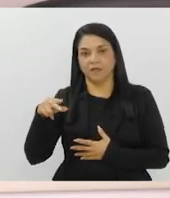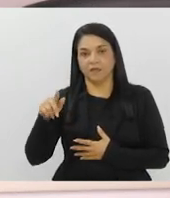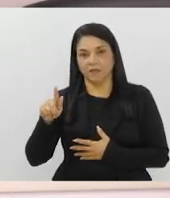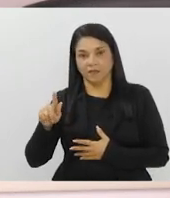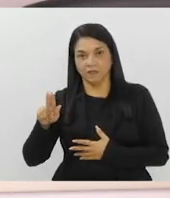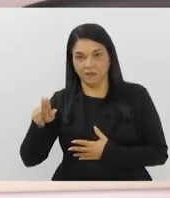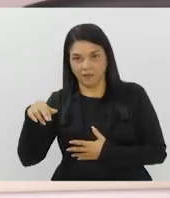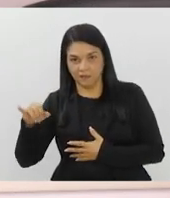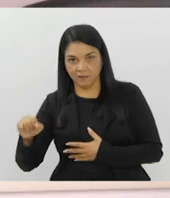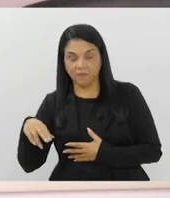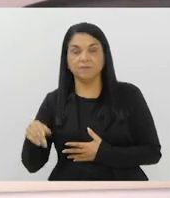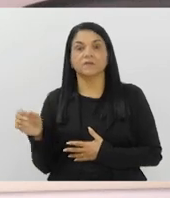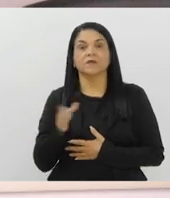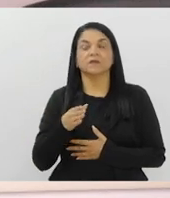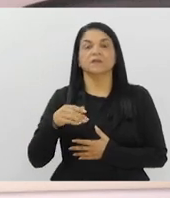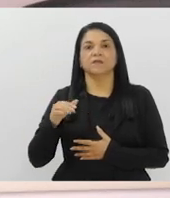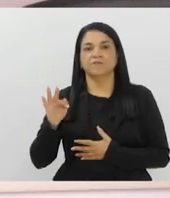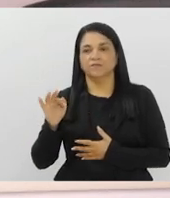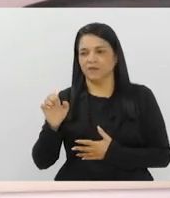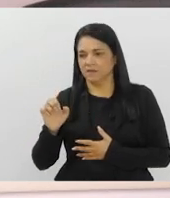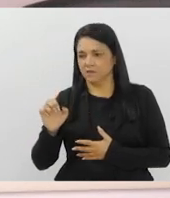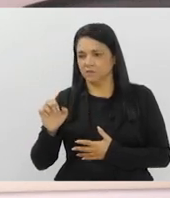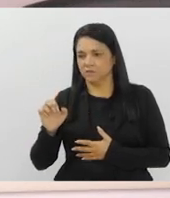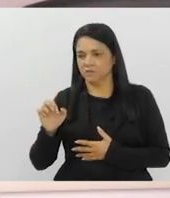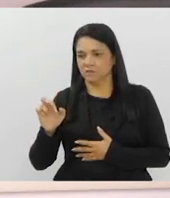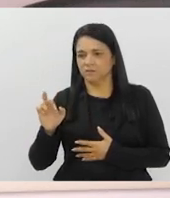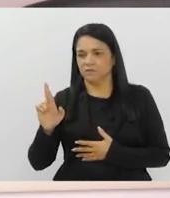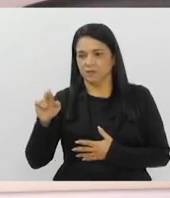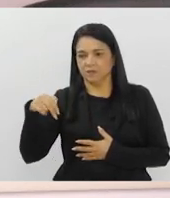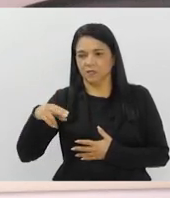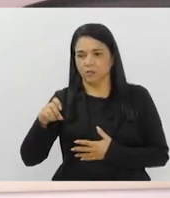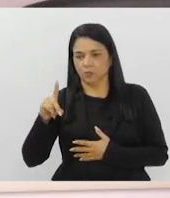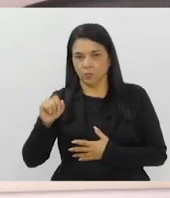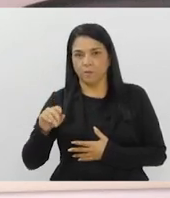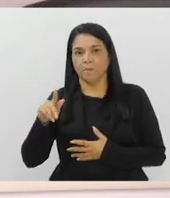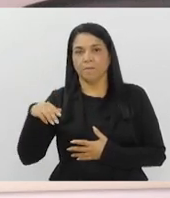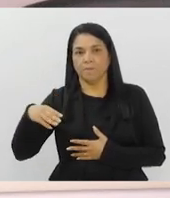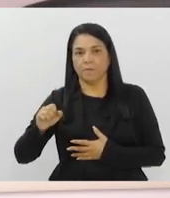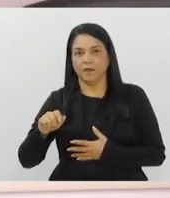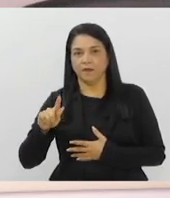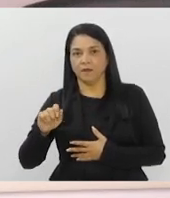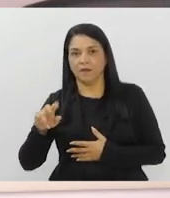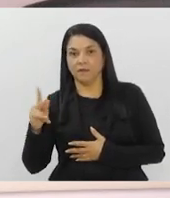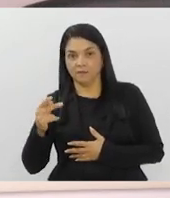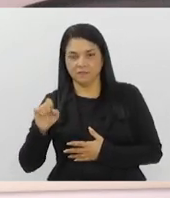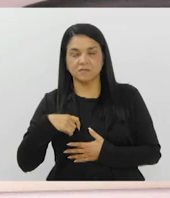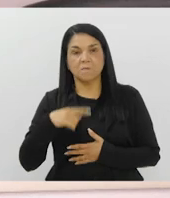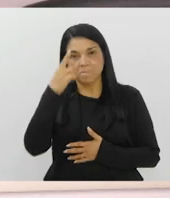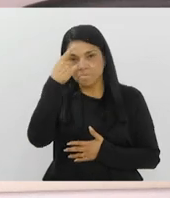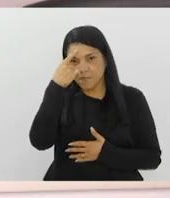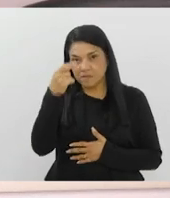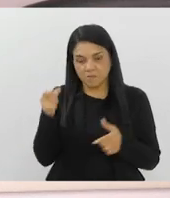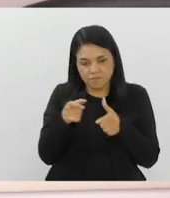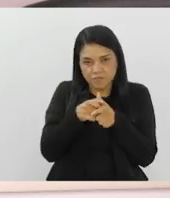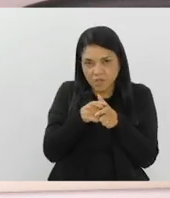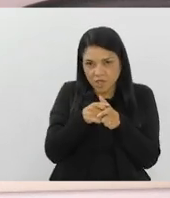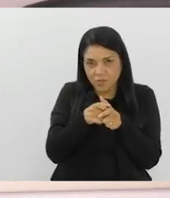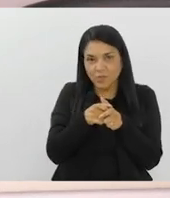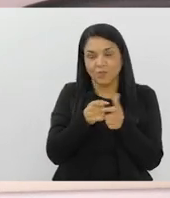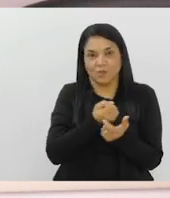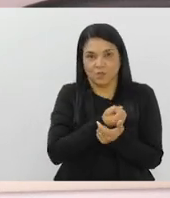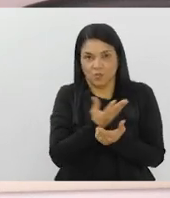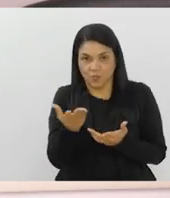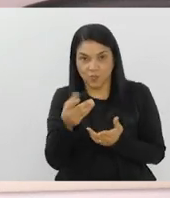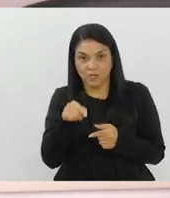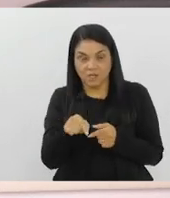de 23 unidades hospitalares. Para quem pensa, né, que esse número é pequeno, esses processos, as colegas aqui que